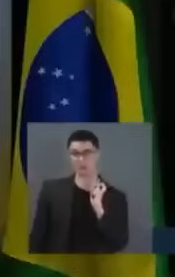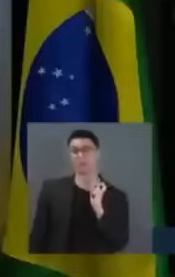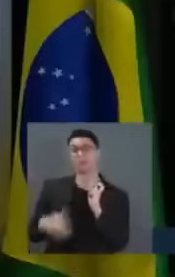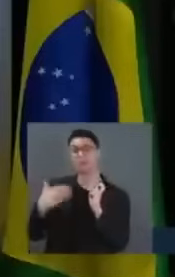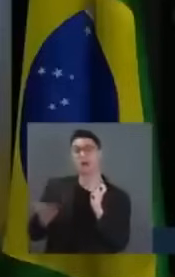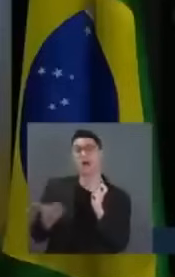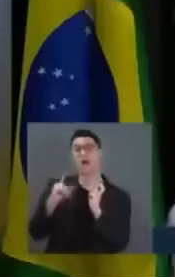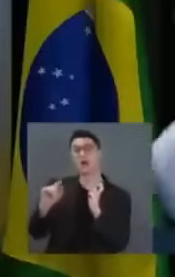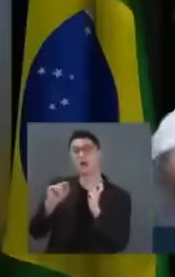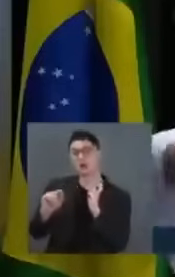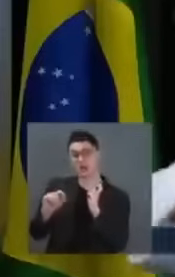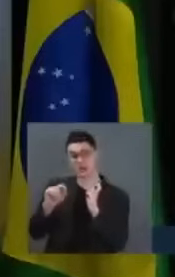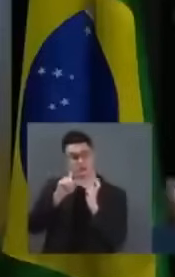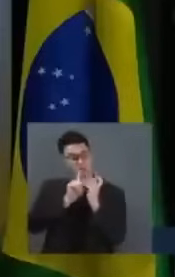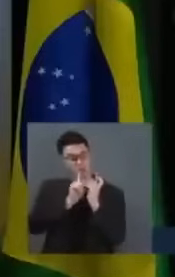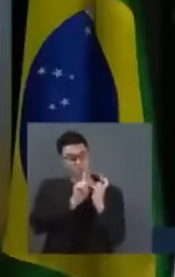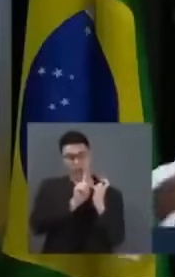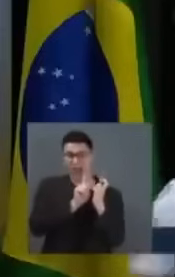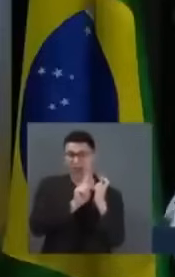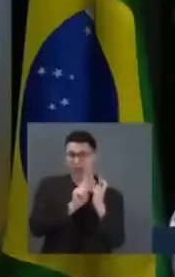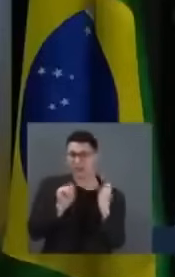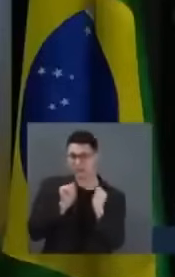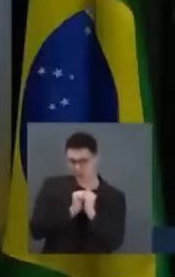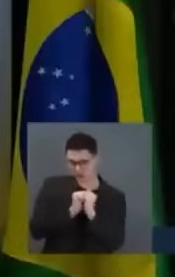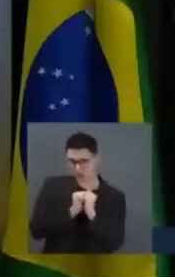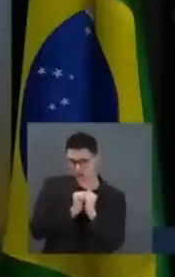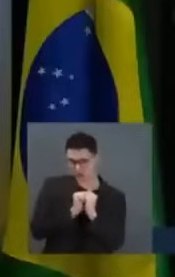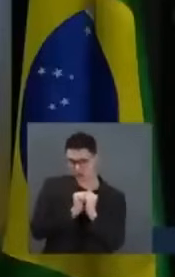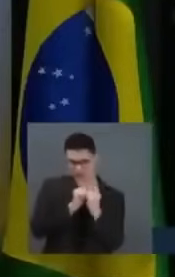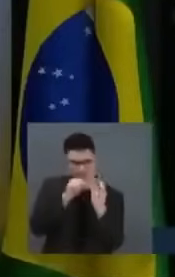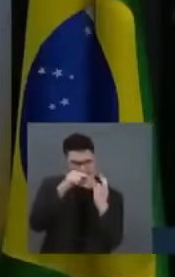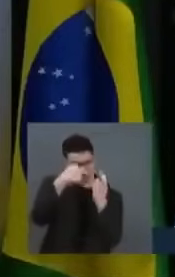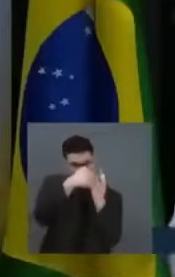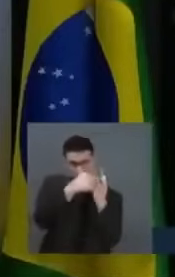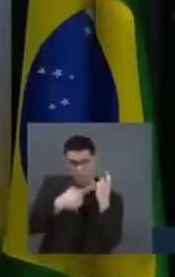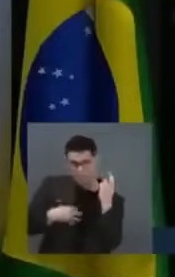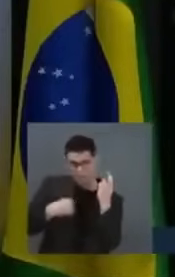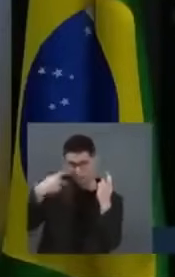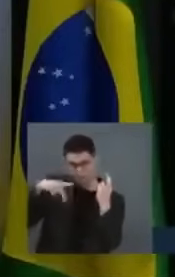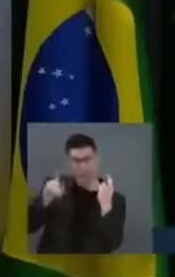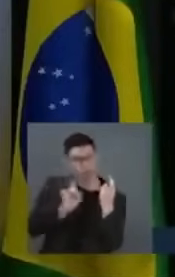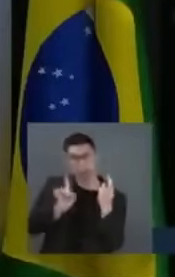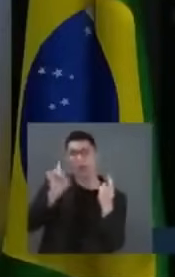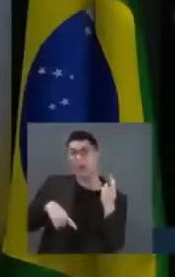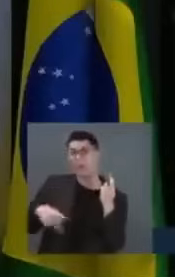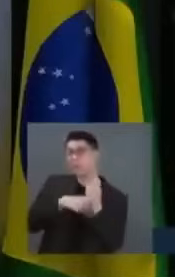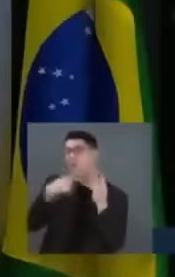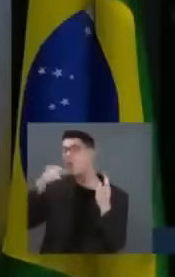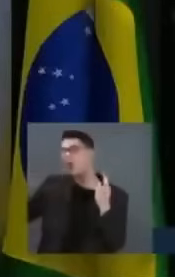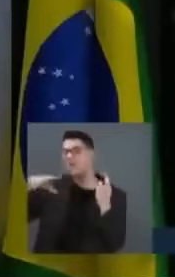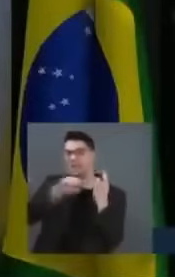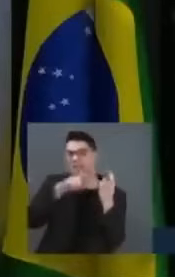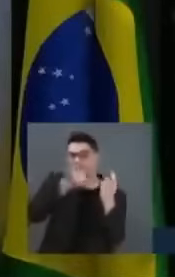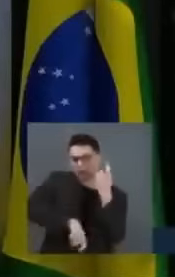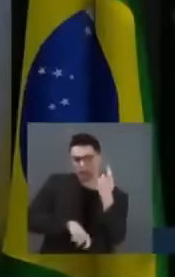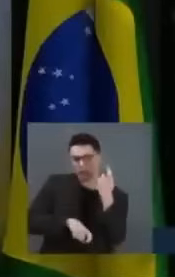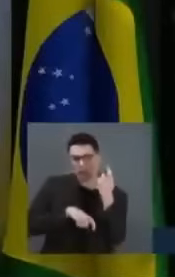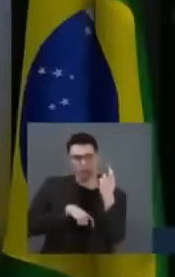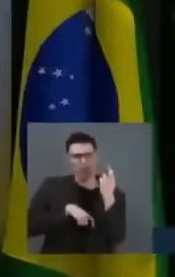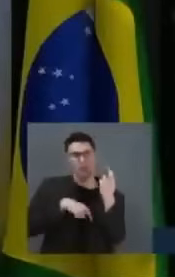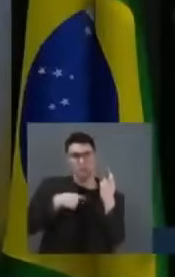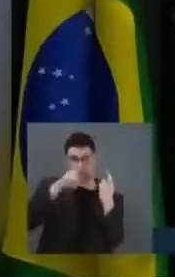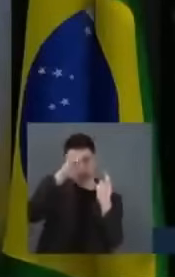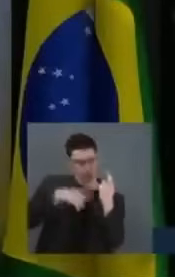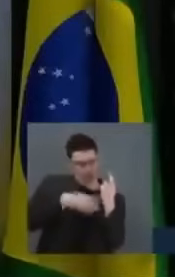Contarato, ele vai acompanhar a gravidez do estuprador na esposa dele. Aí, vai dar toda a atenção, o dia que nascer, ele